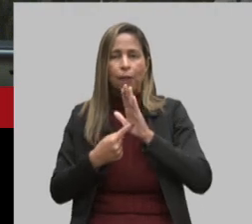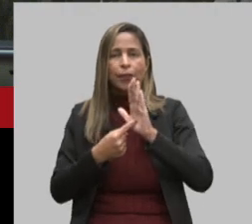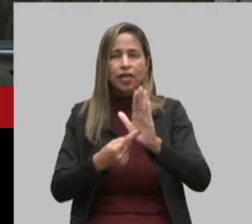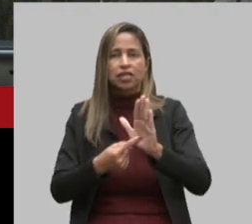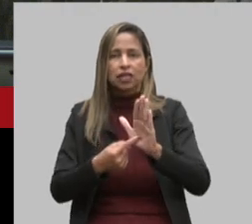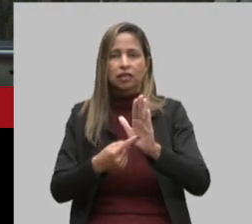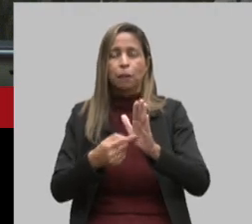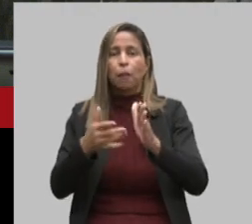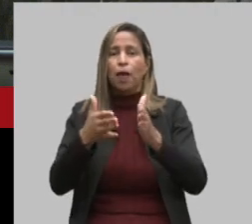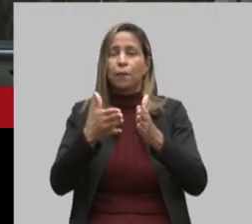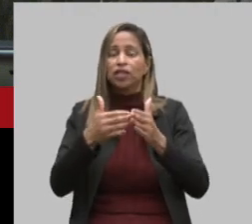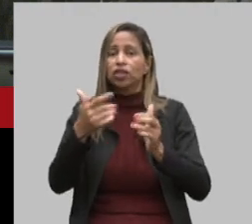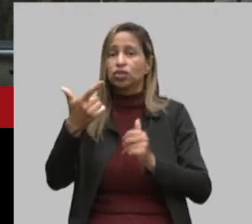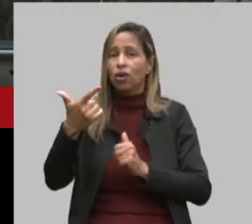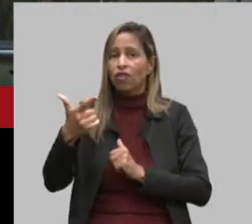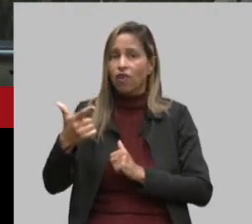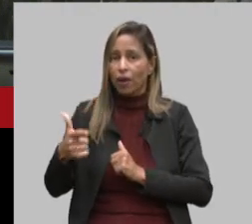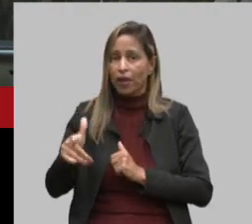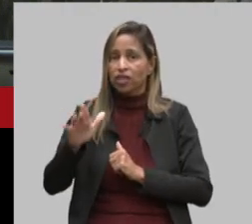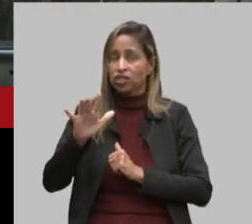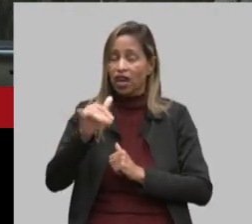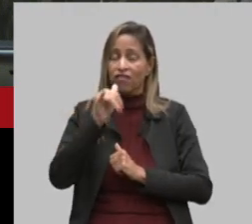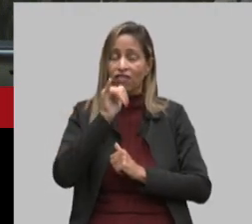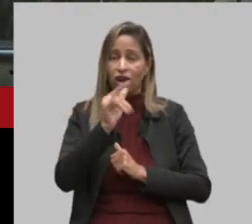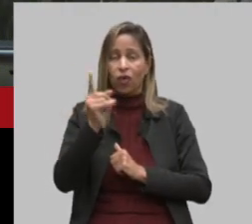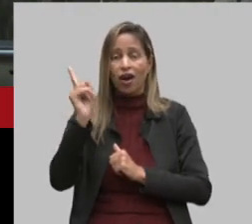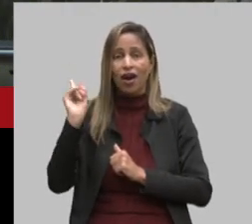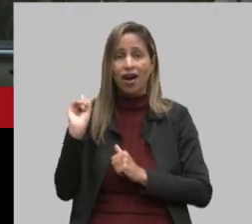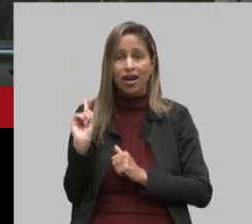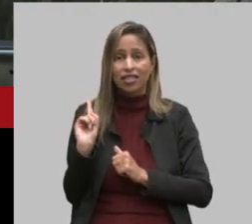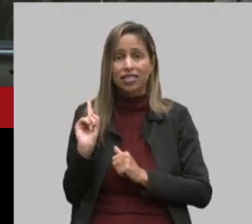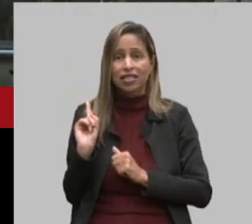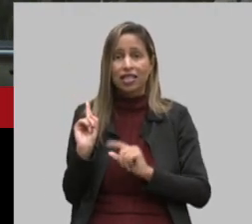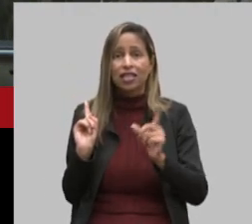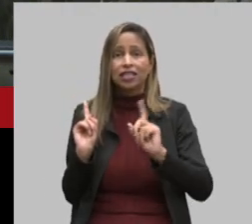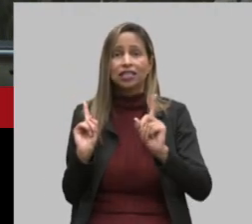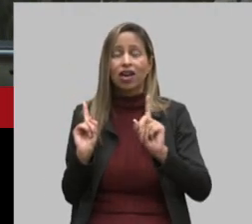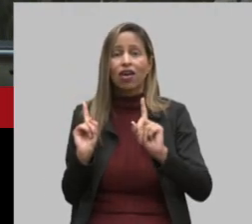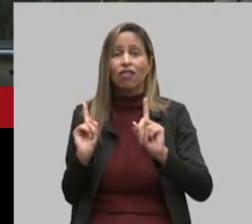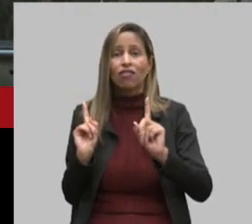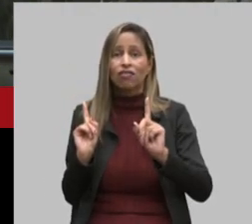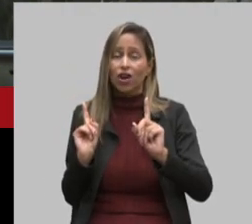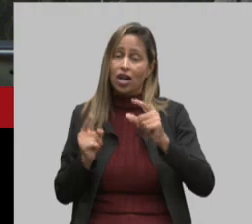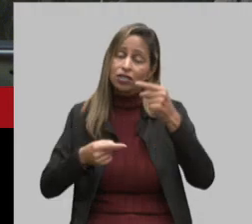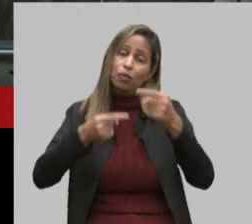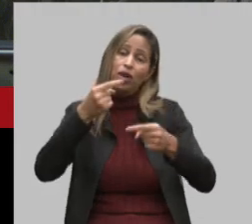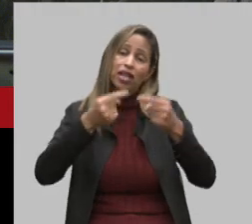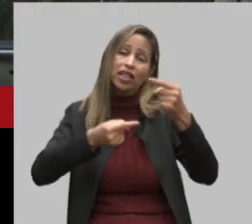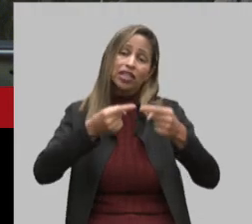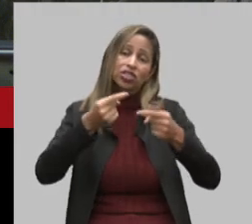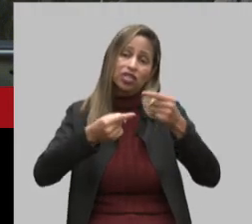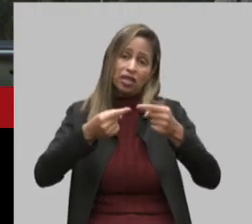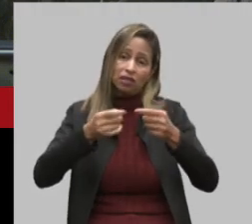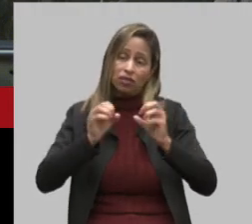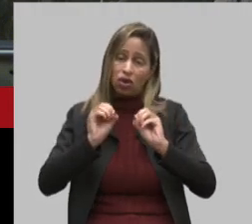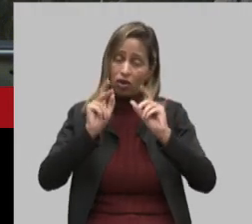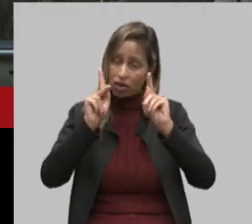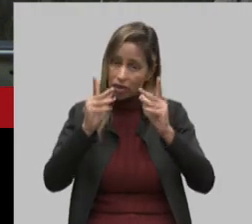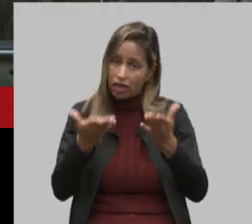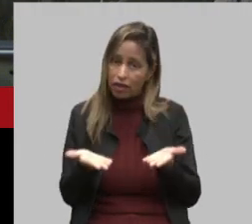quero pedir novamente Como já dito anteriormente para que vocês não façam menções políticas Ok há